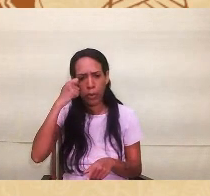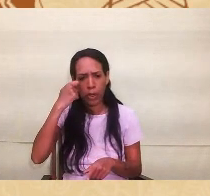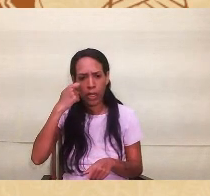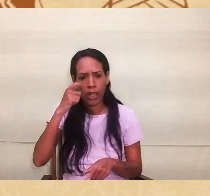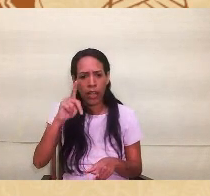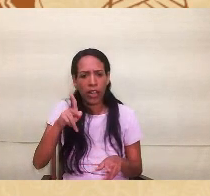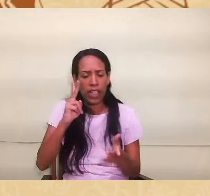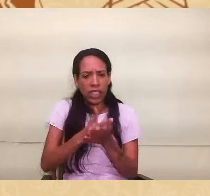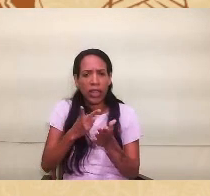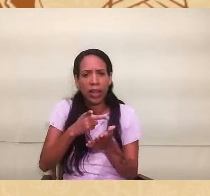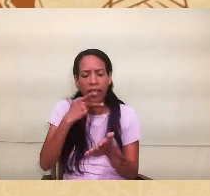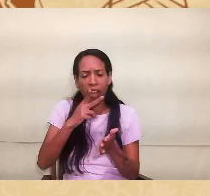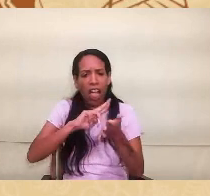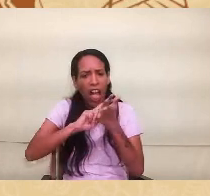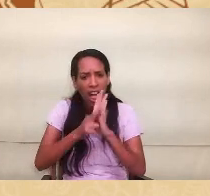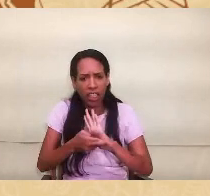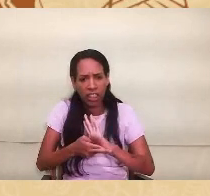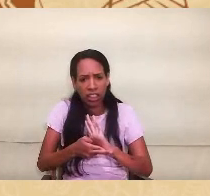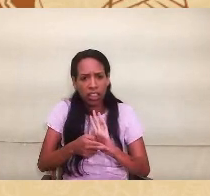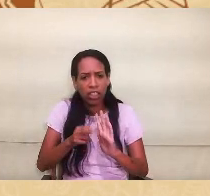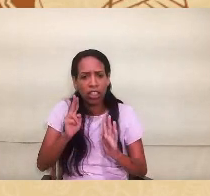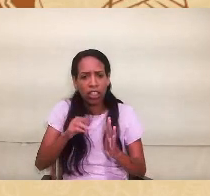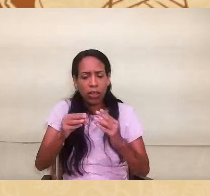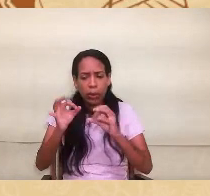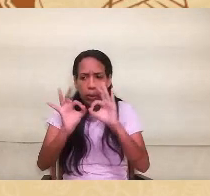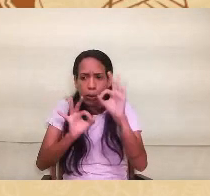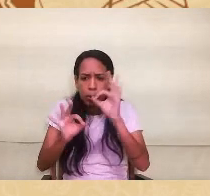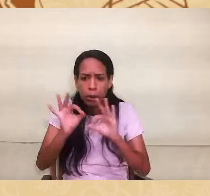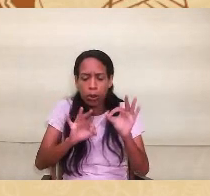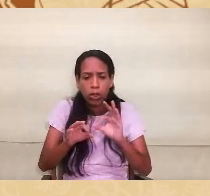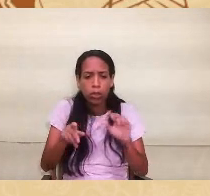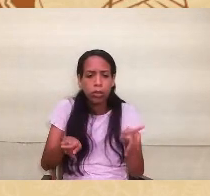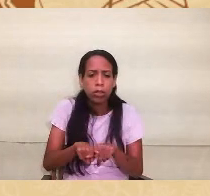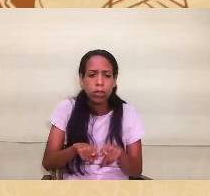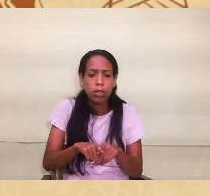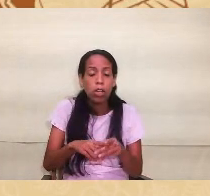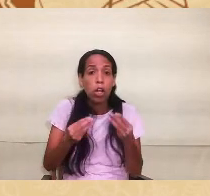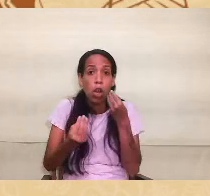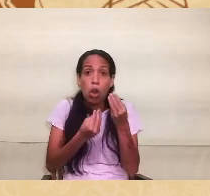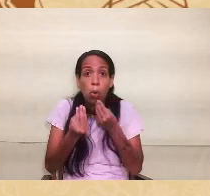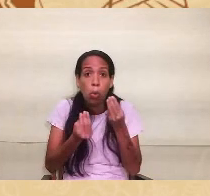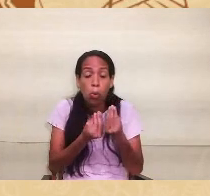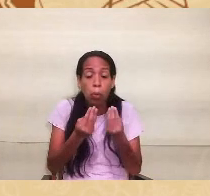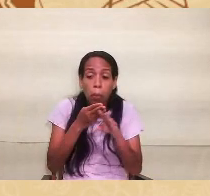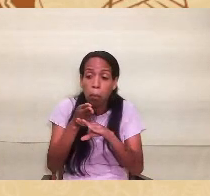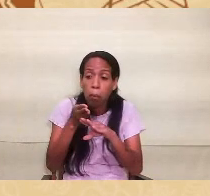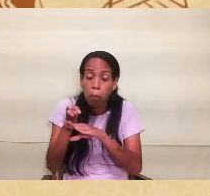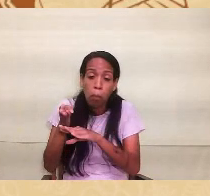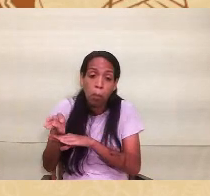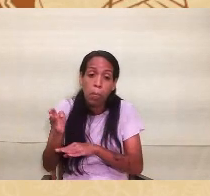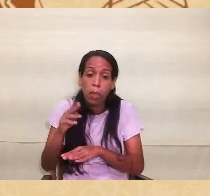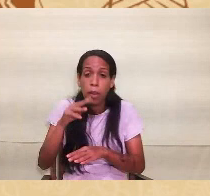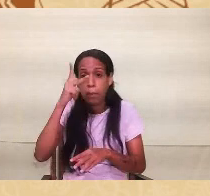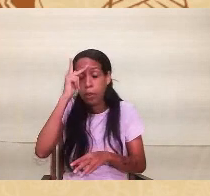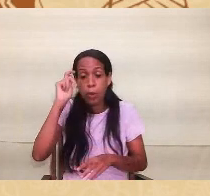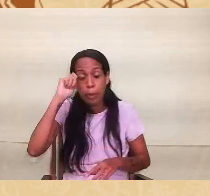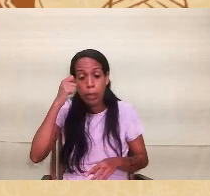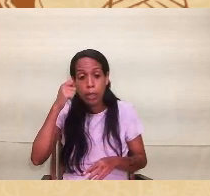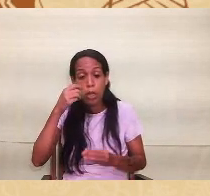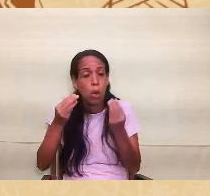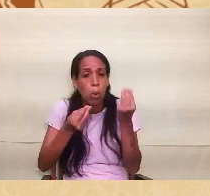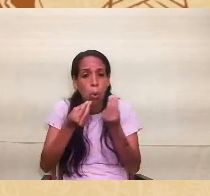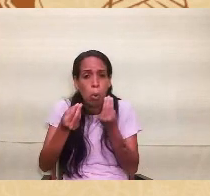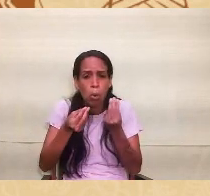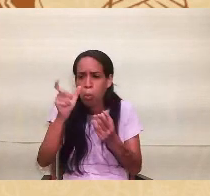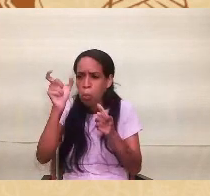do racismo estruturado, institucional, e como ele rege, né? A subjetividade do negro, o modo de